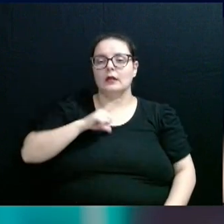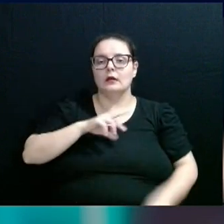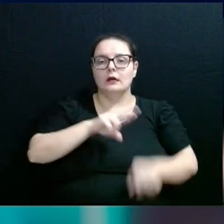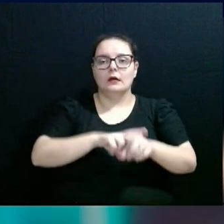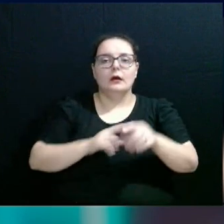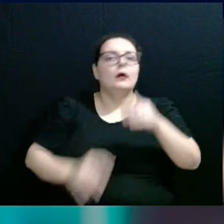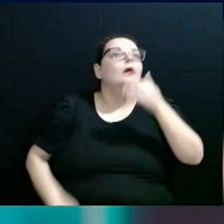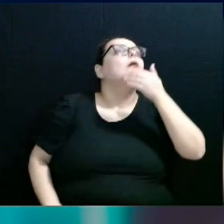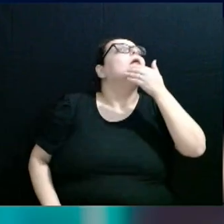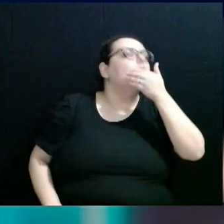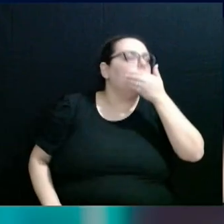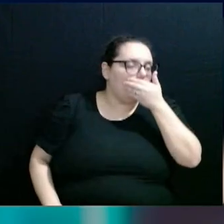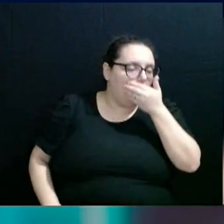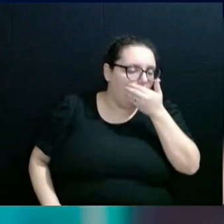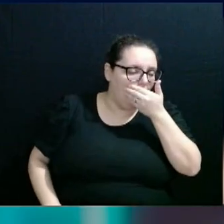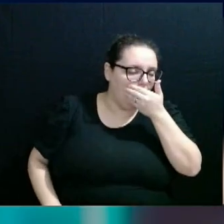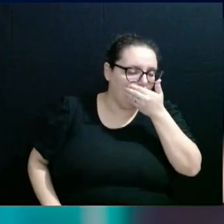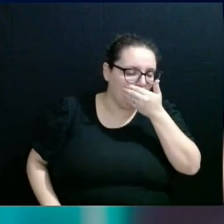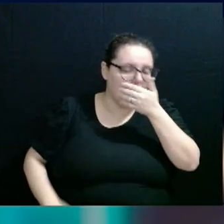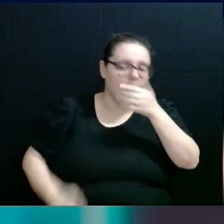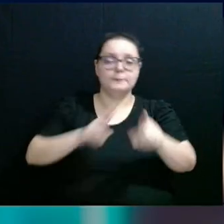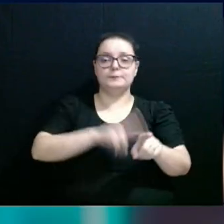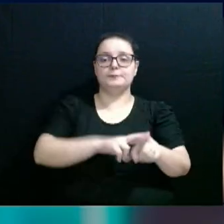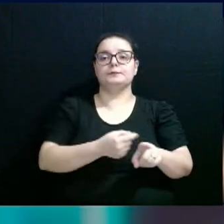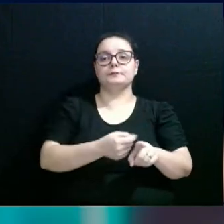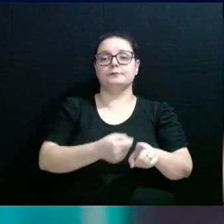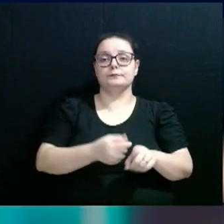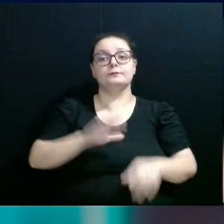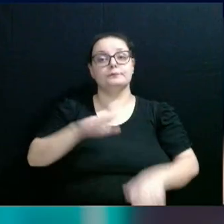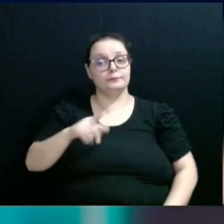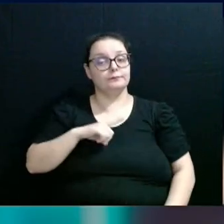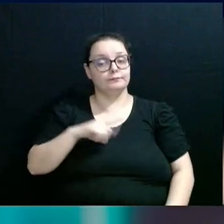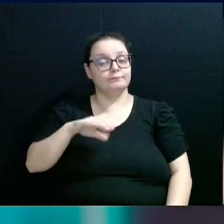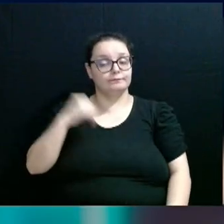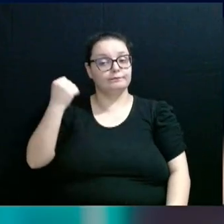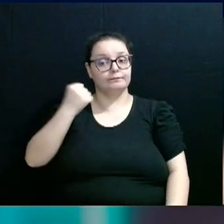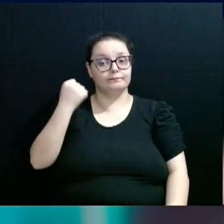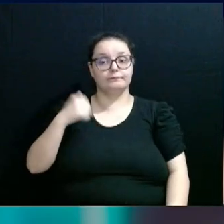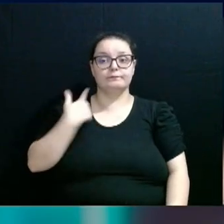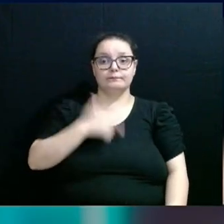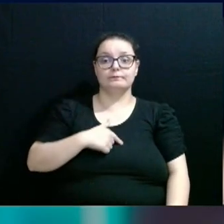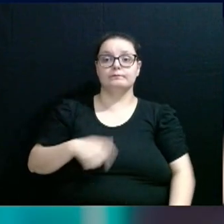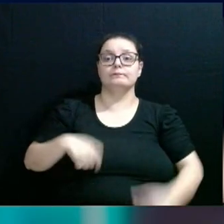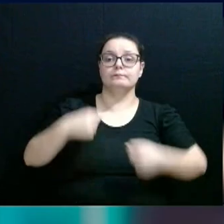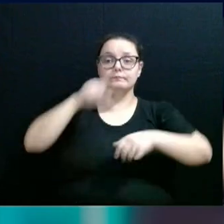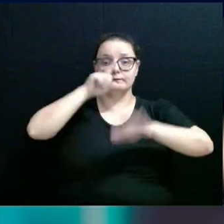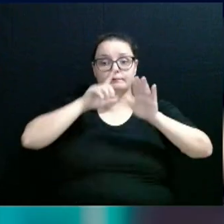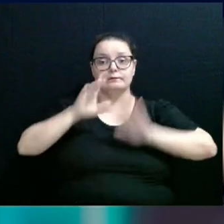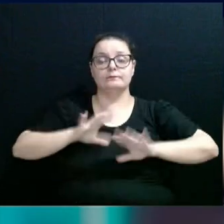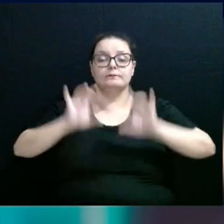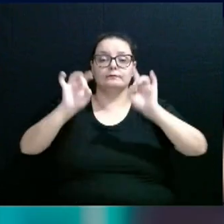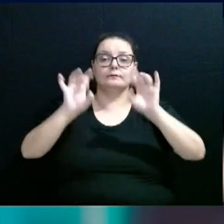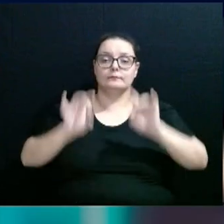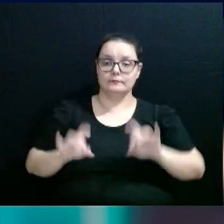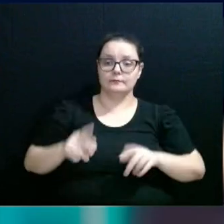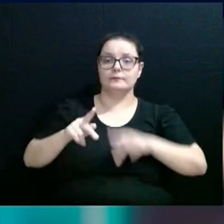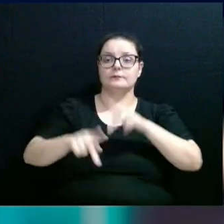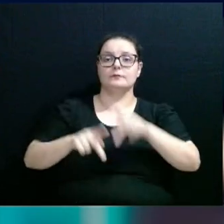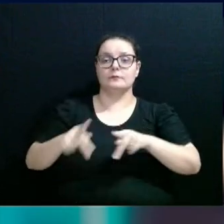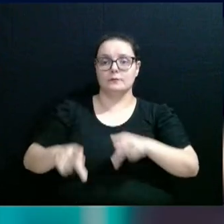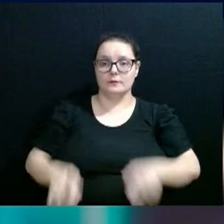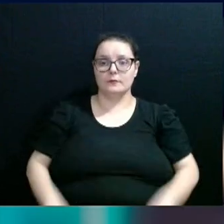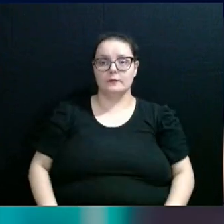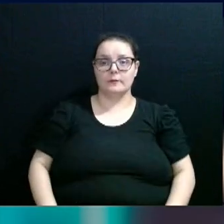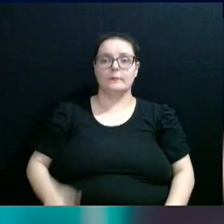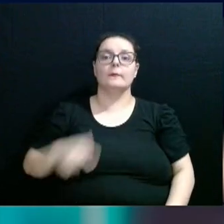quando tem, muitas vezes, um tumor mais agressivo. Então, a gente tem que tomar um cuidado especial com essa população para que a gente faça